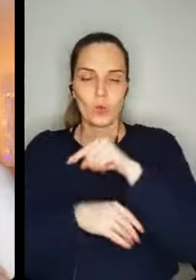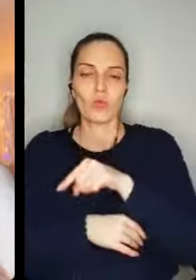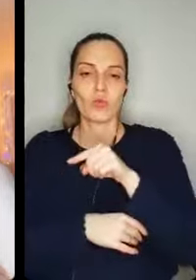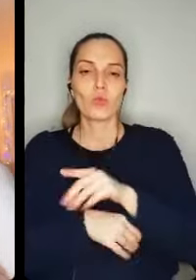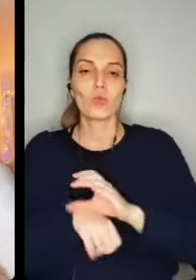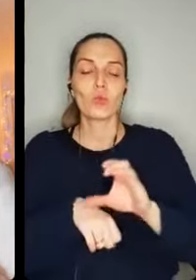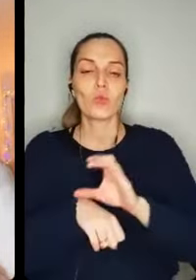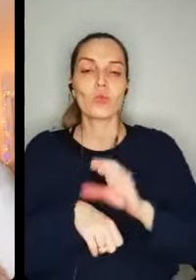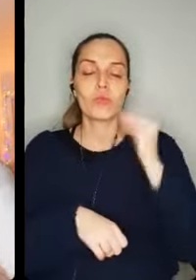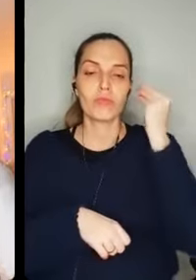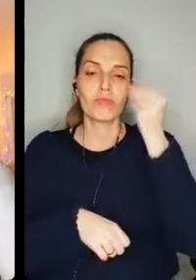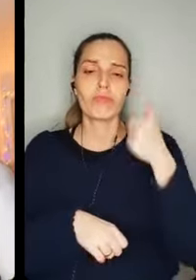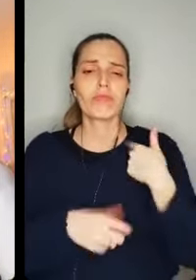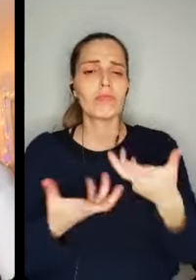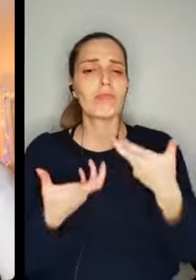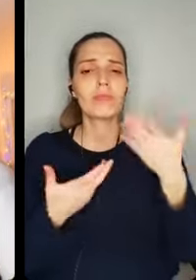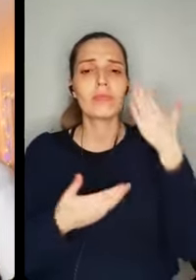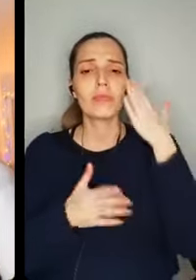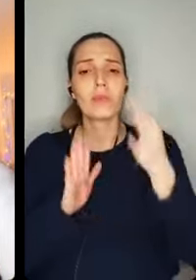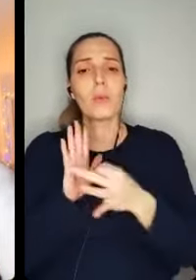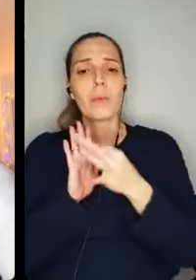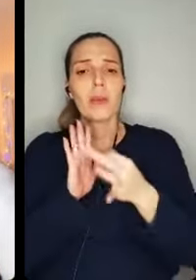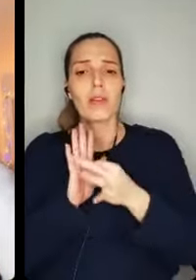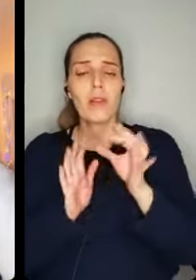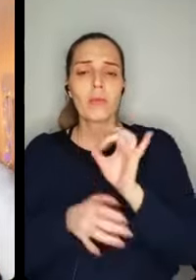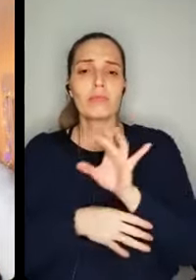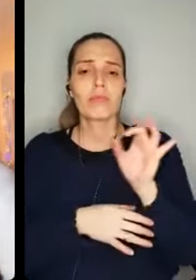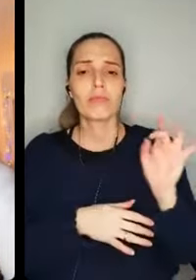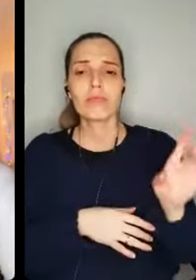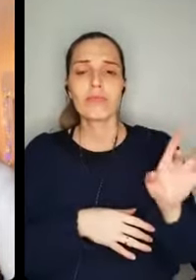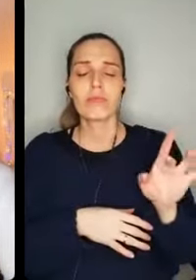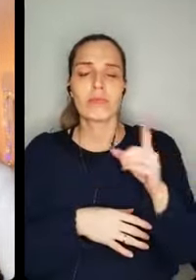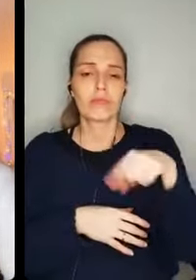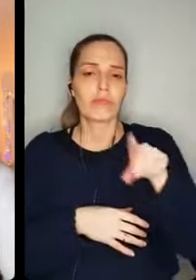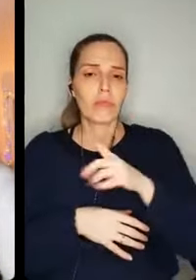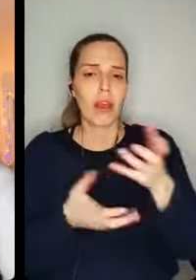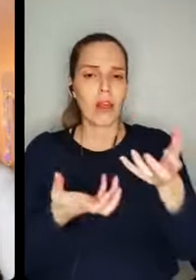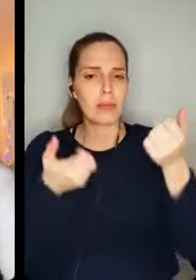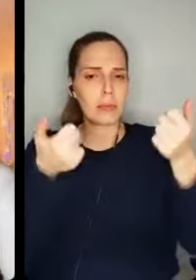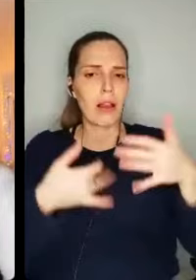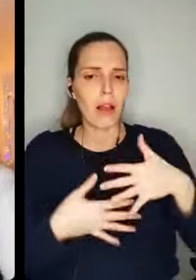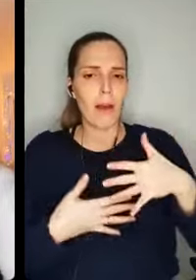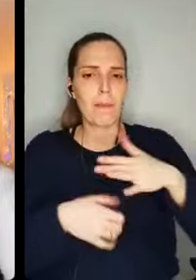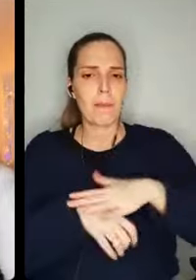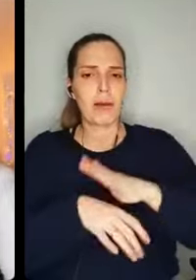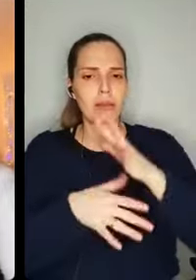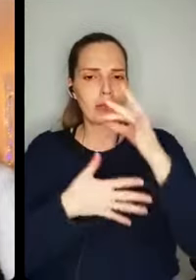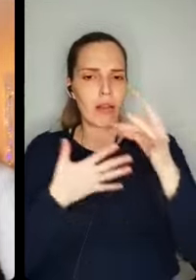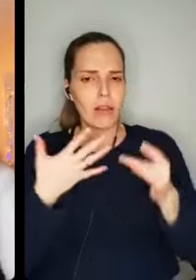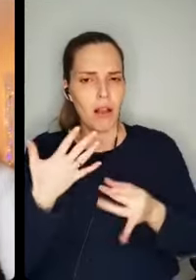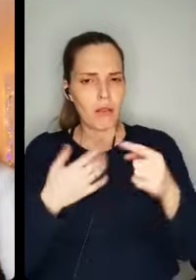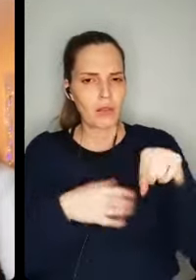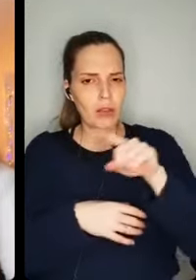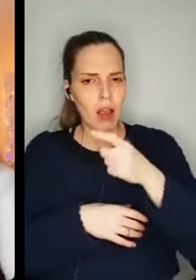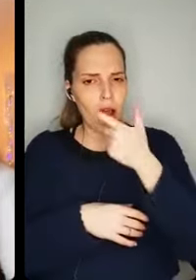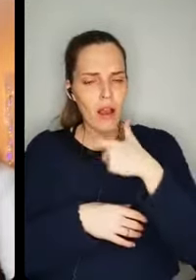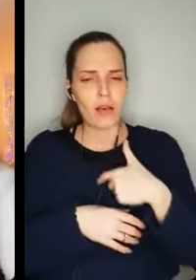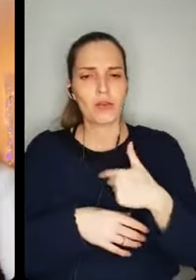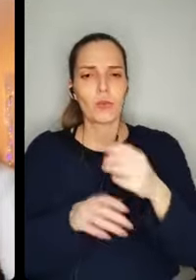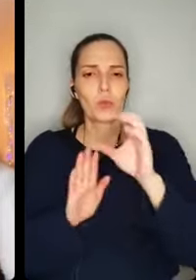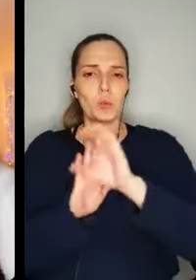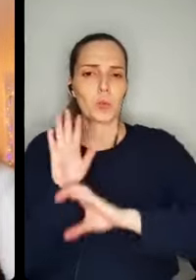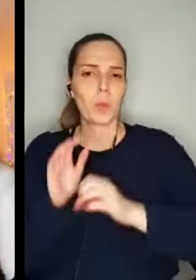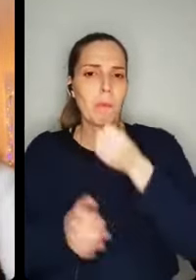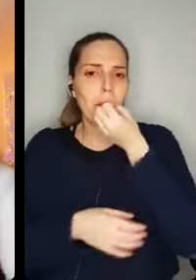opinião de vocês disso. Acho que vocês comentaram um pouquinho, se vocês quiserem falar um pouco mais. Vocês consideram esse um bom currículo? O que que vocês gostam dele, o que vocês não